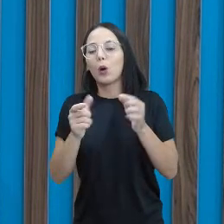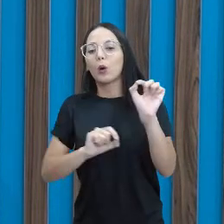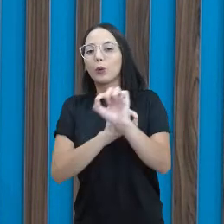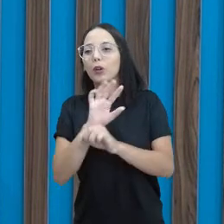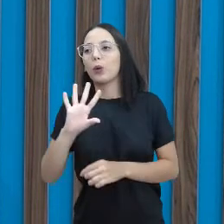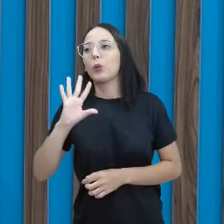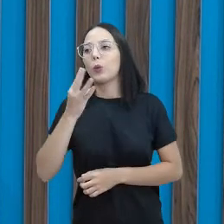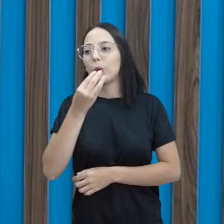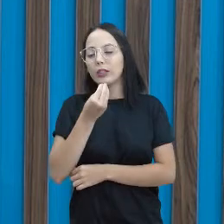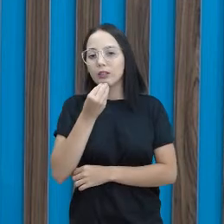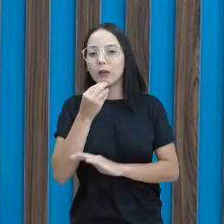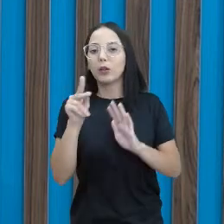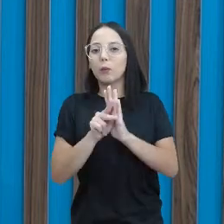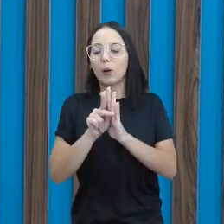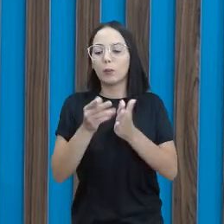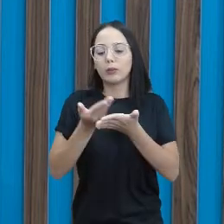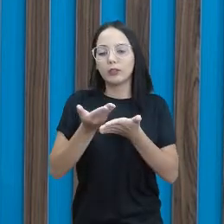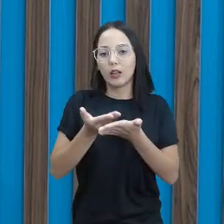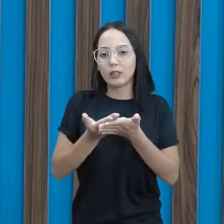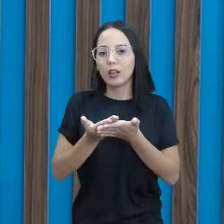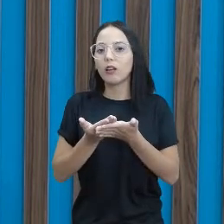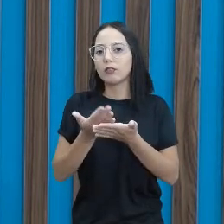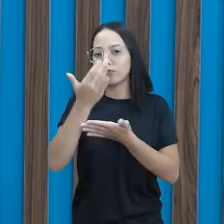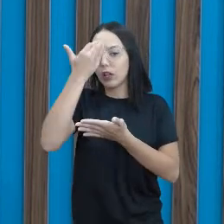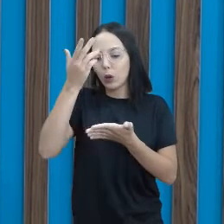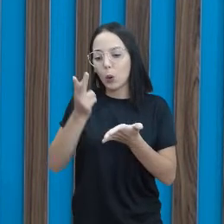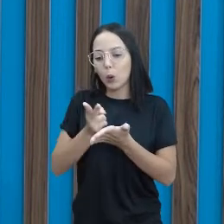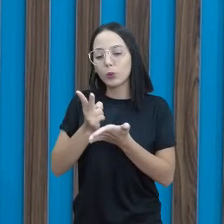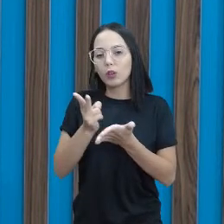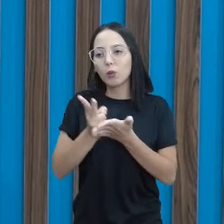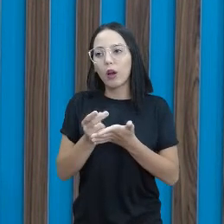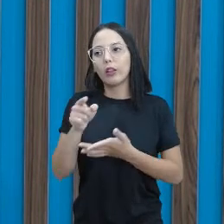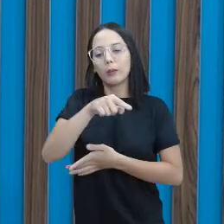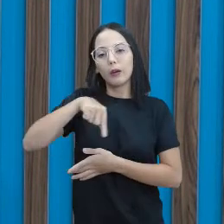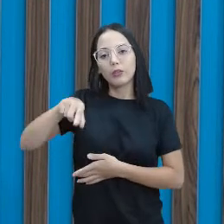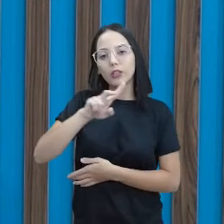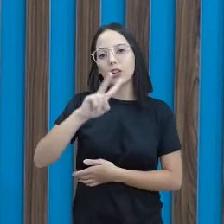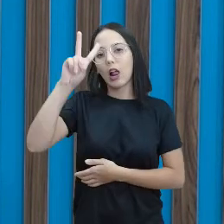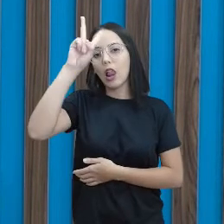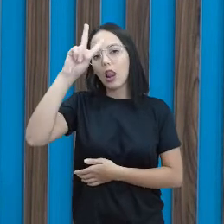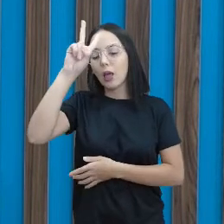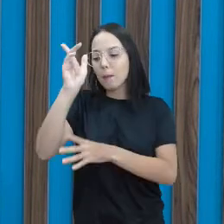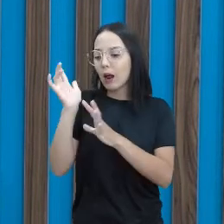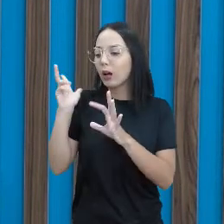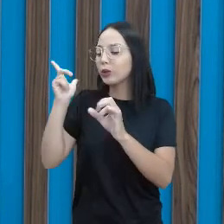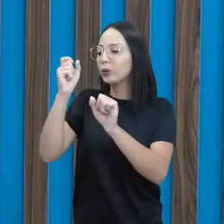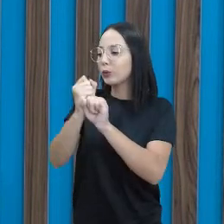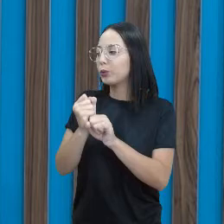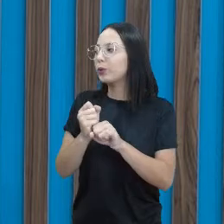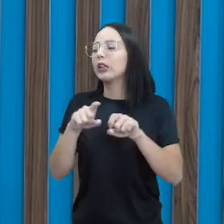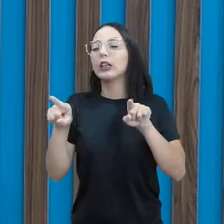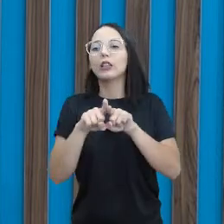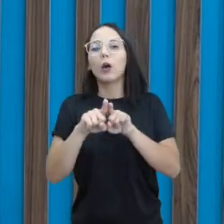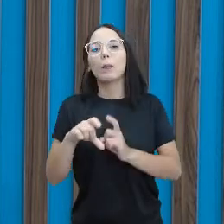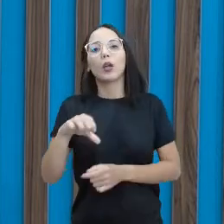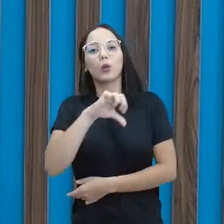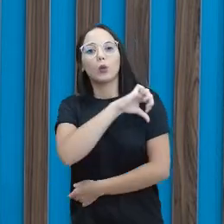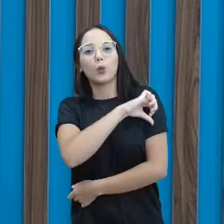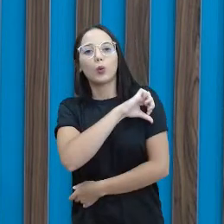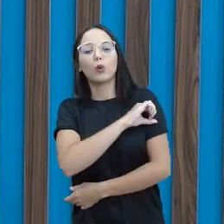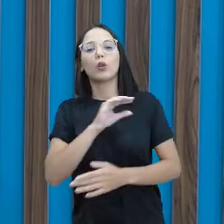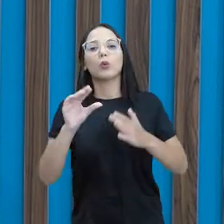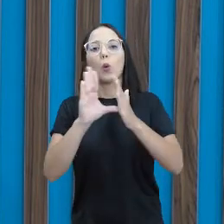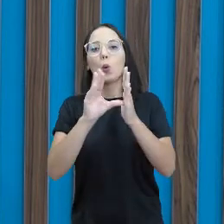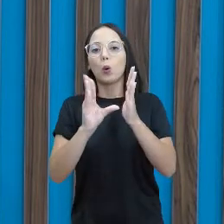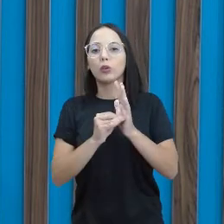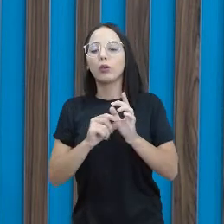o conhecimento nessas primeiras aulas bem contínuo, para você lembrar do raciocínio. E aí, no 9º ano, o conteúdo do 9º